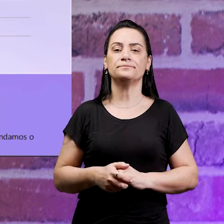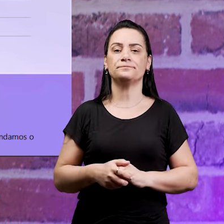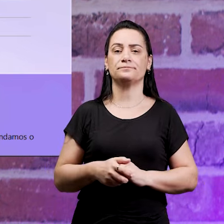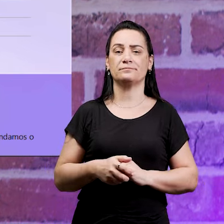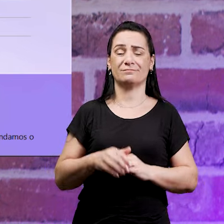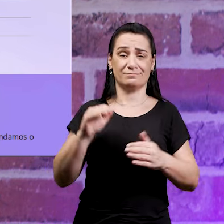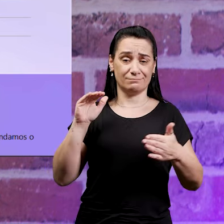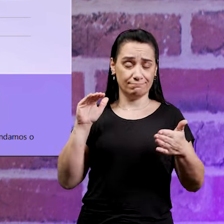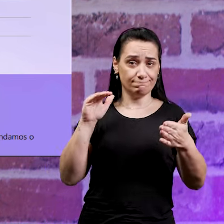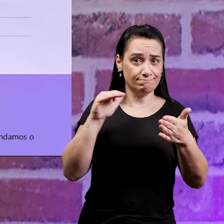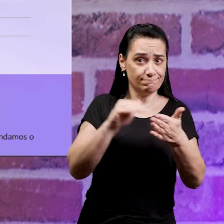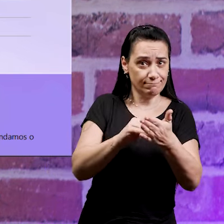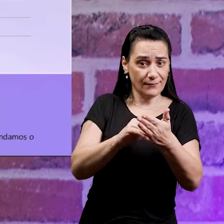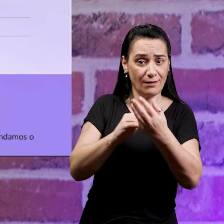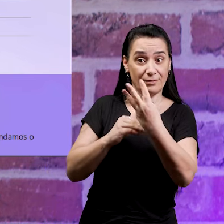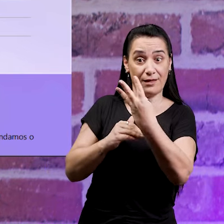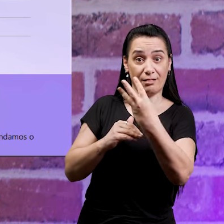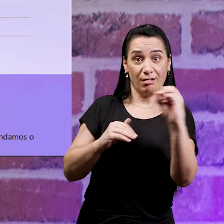vocês utilizarem até